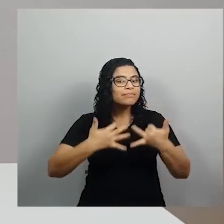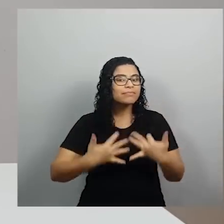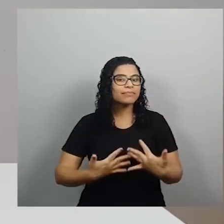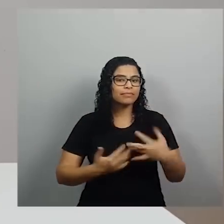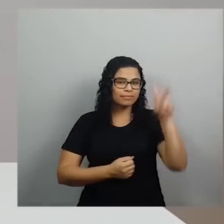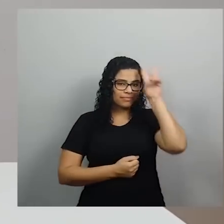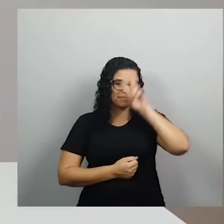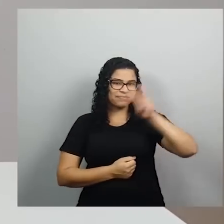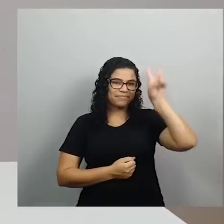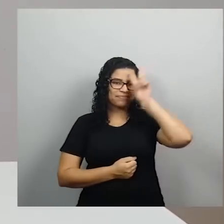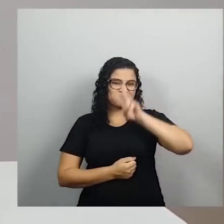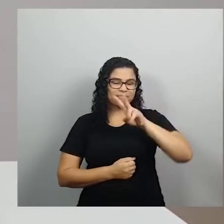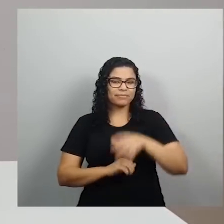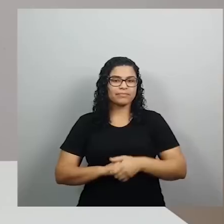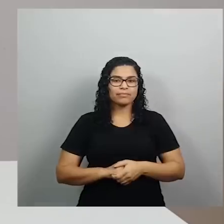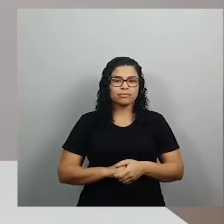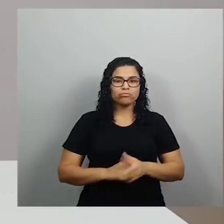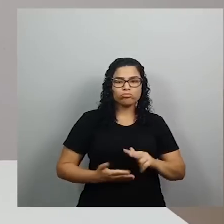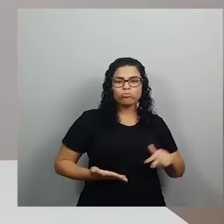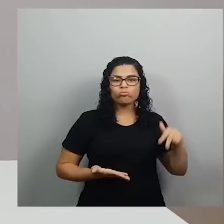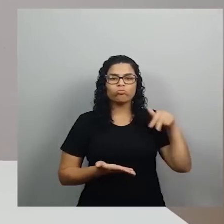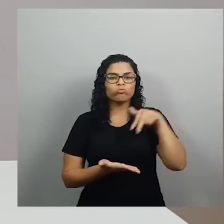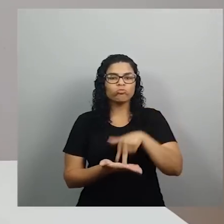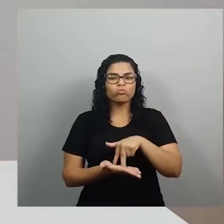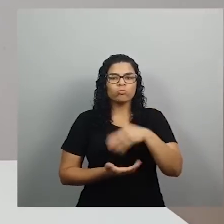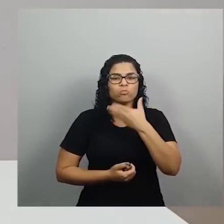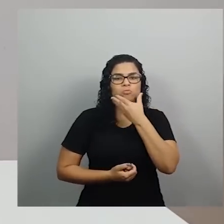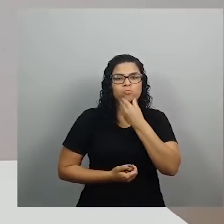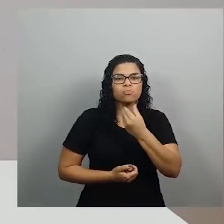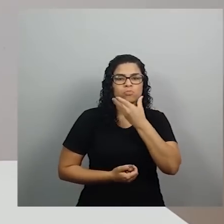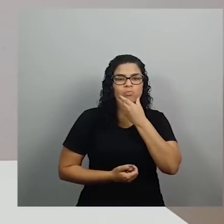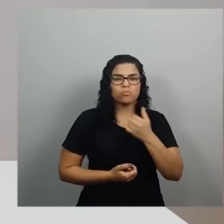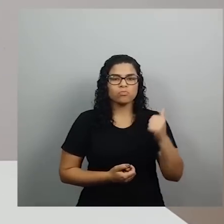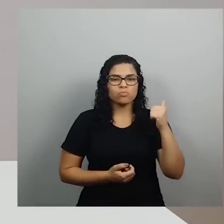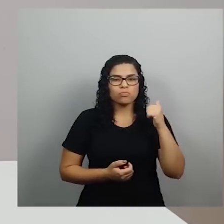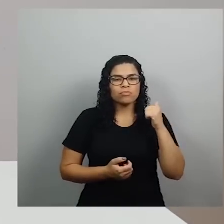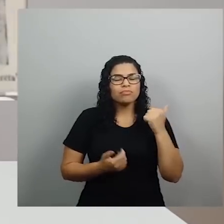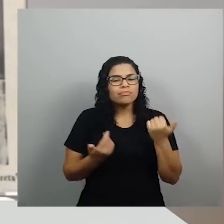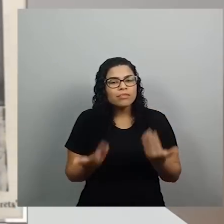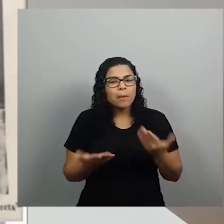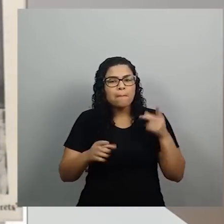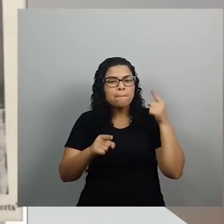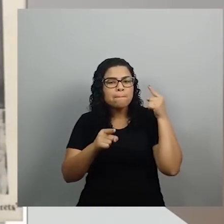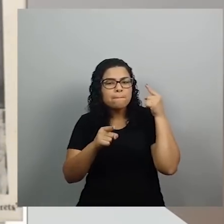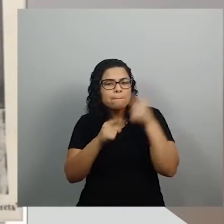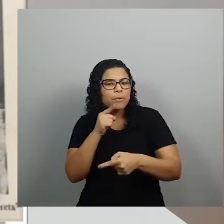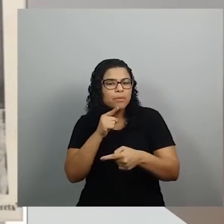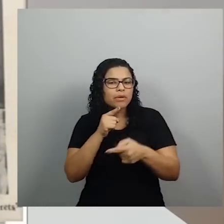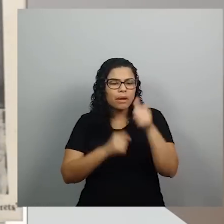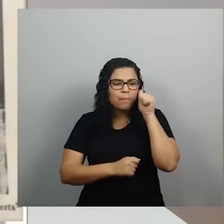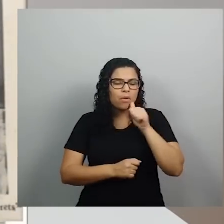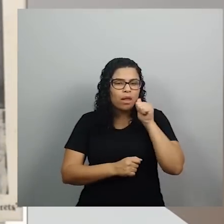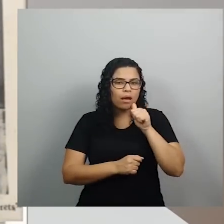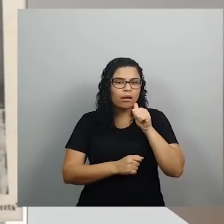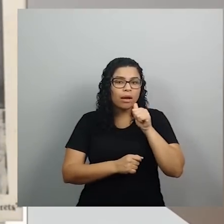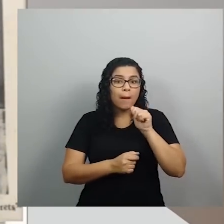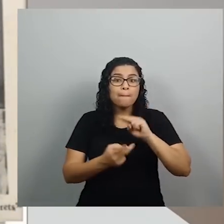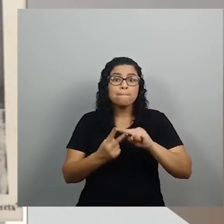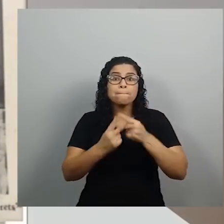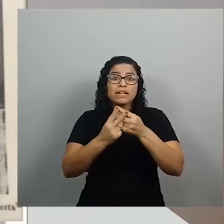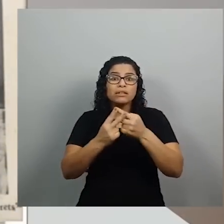sobre a história, né? A soberania masculina e machista proibia a participação feminina sob a pena de prisão